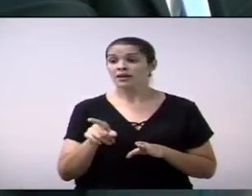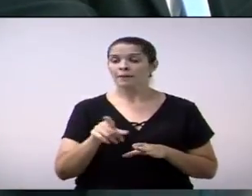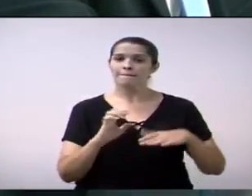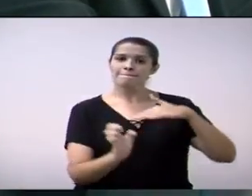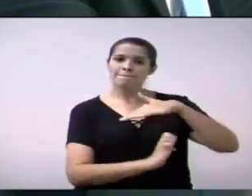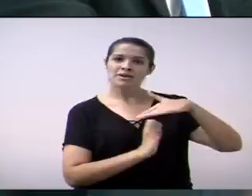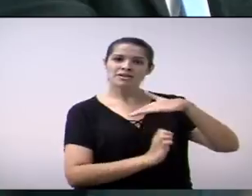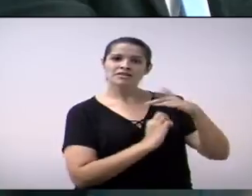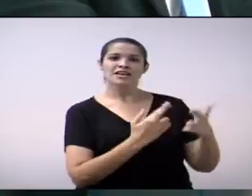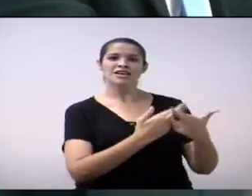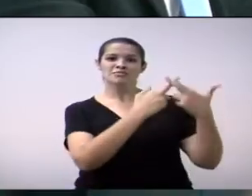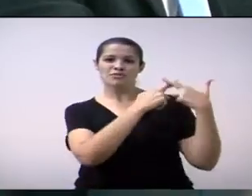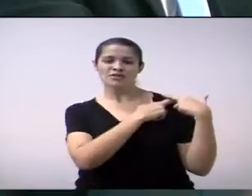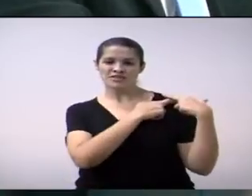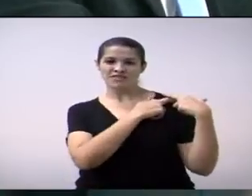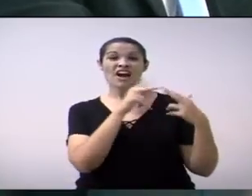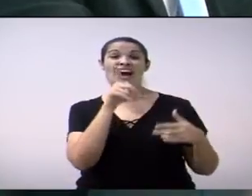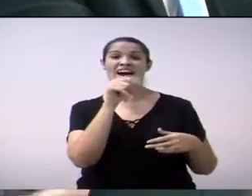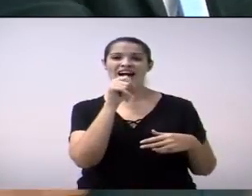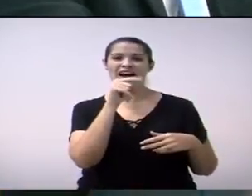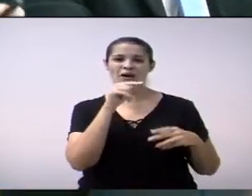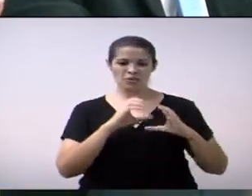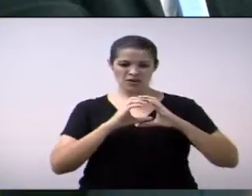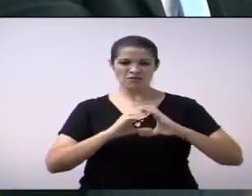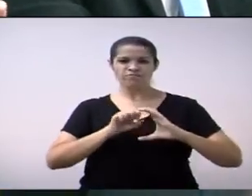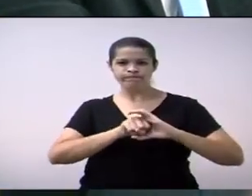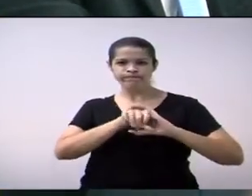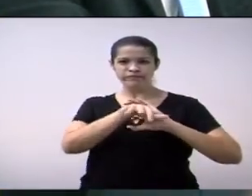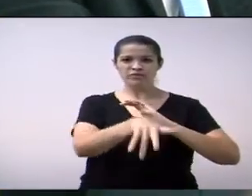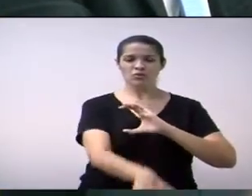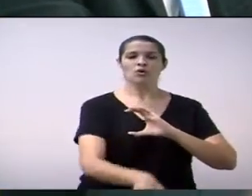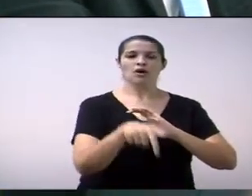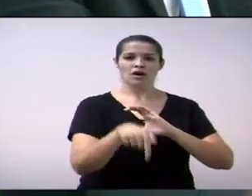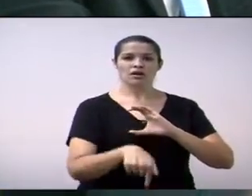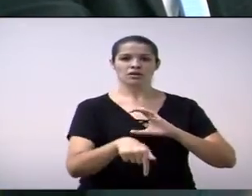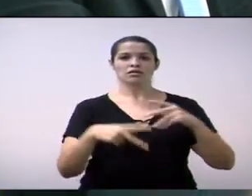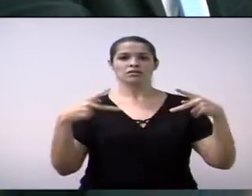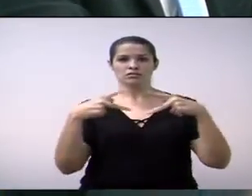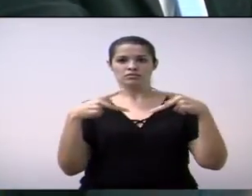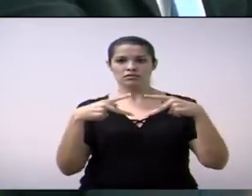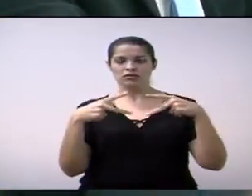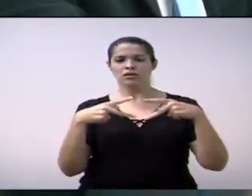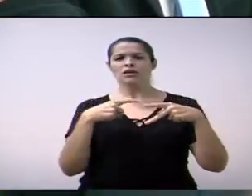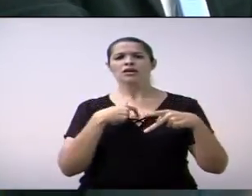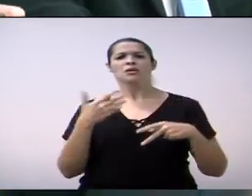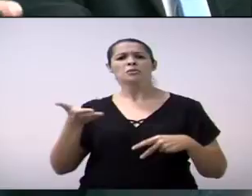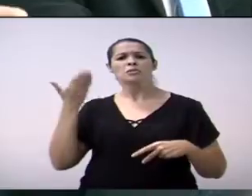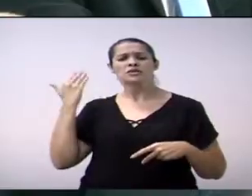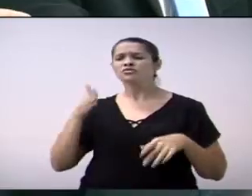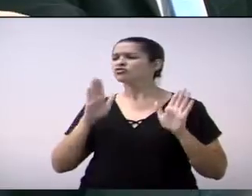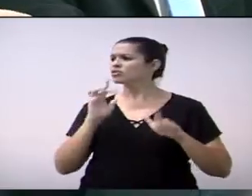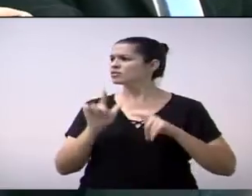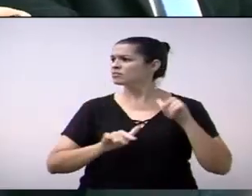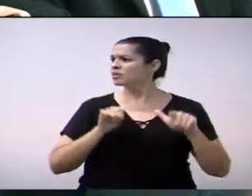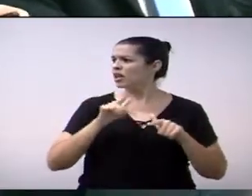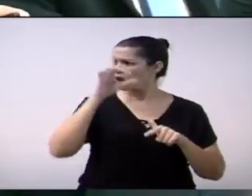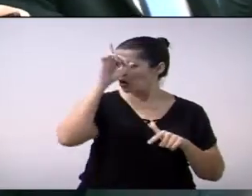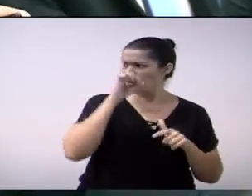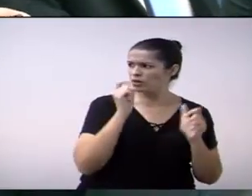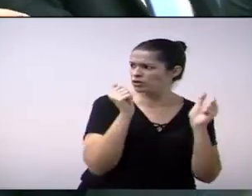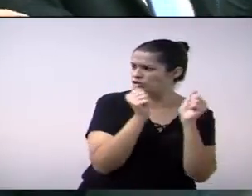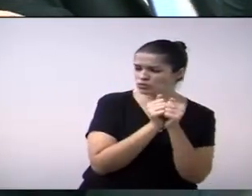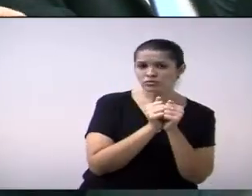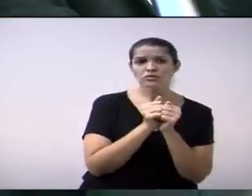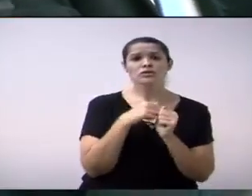de serviço público de água e esgoto. Realmente, eu era assessor ainda, acho que o companheiro Loira era vereador, talvez Fiorella também. Nós